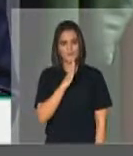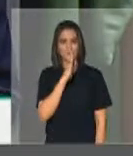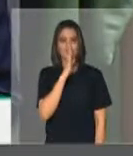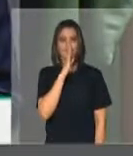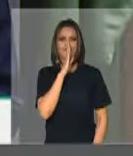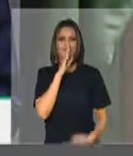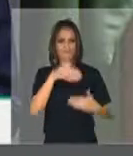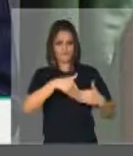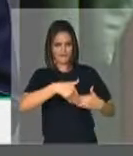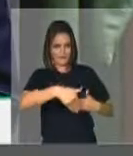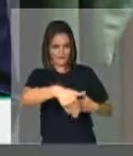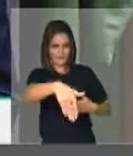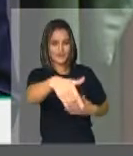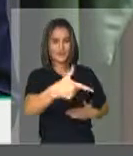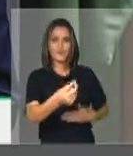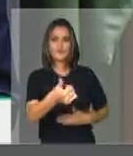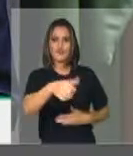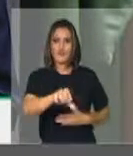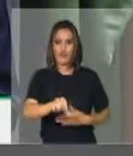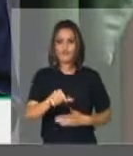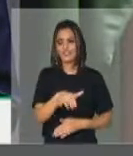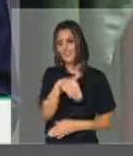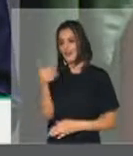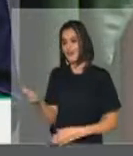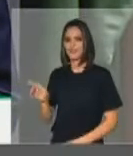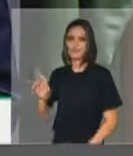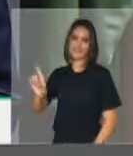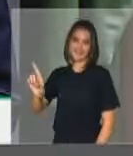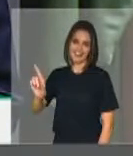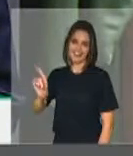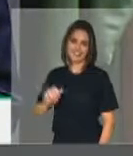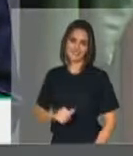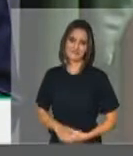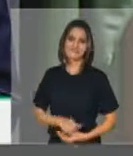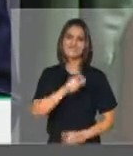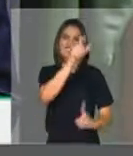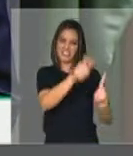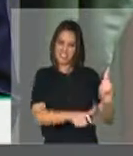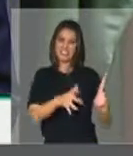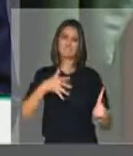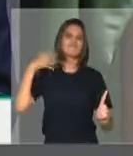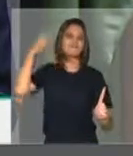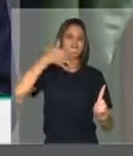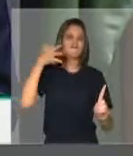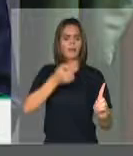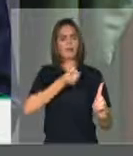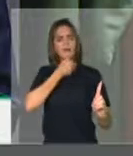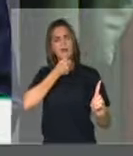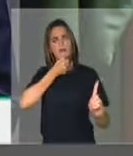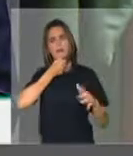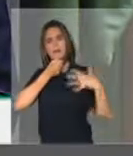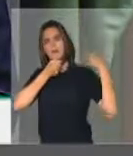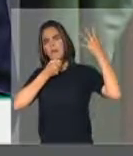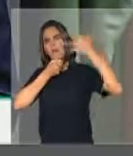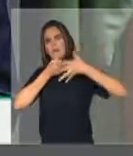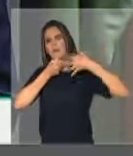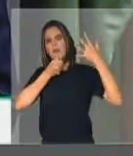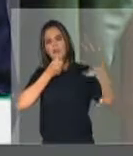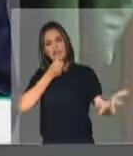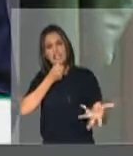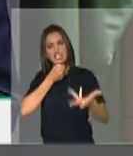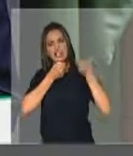no microfone à direita da mesa. Ali você brilhou, ensinou,